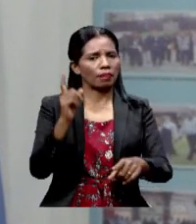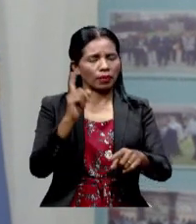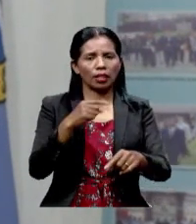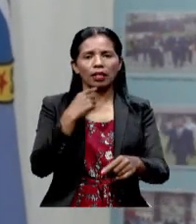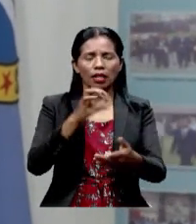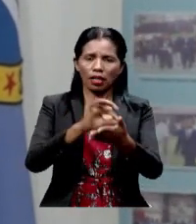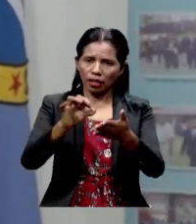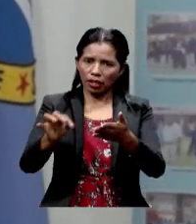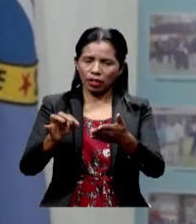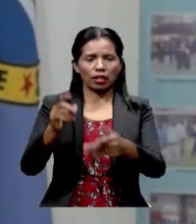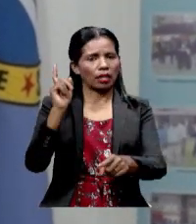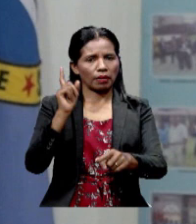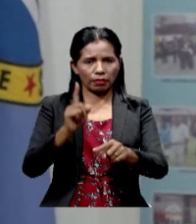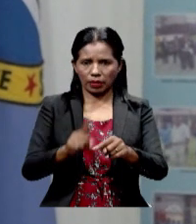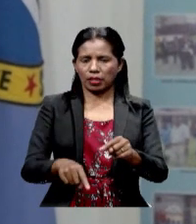bando,